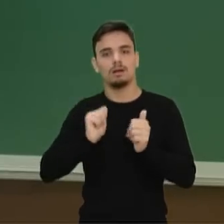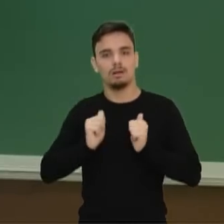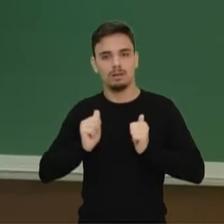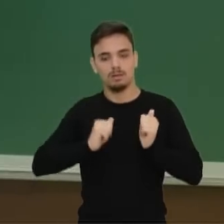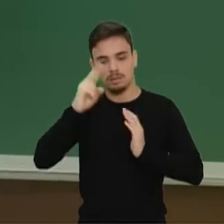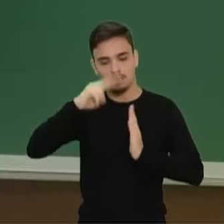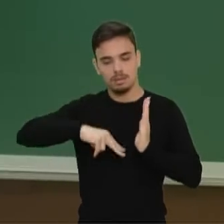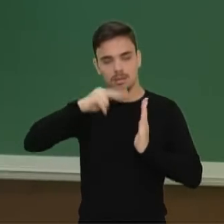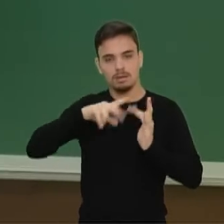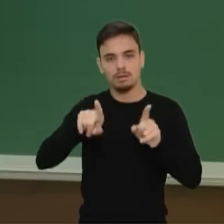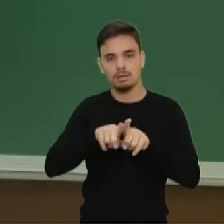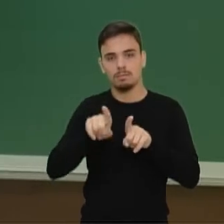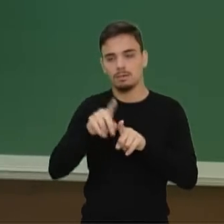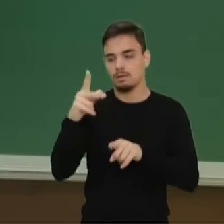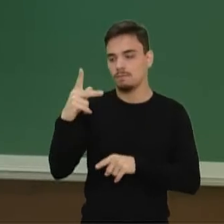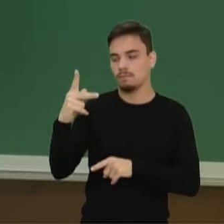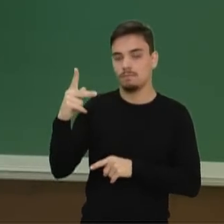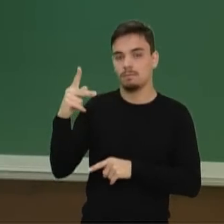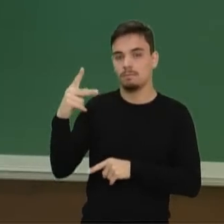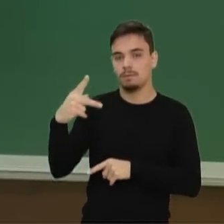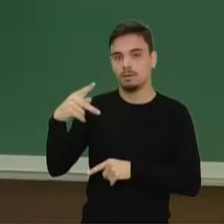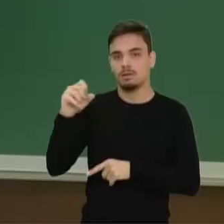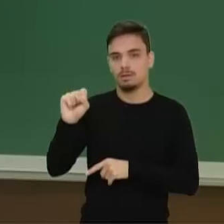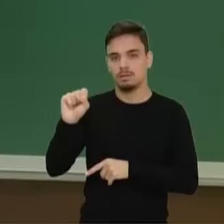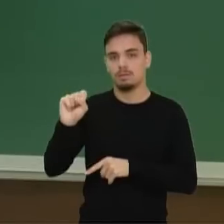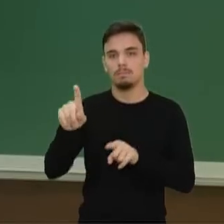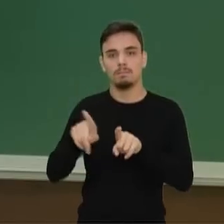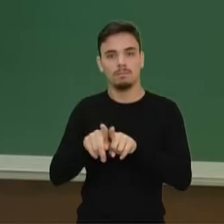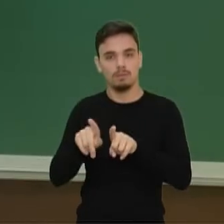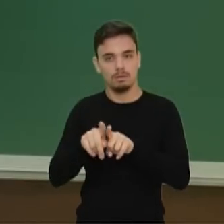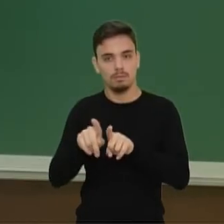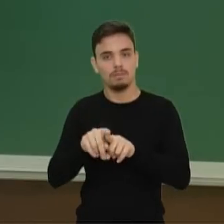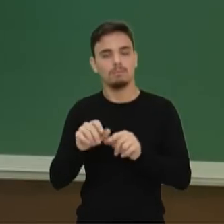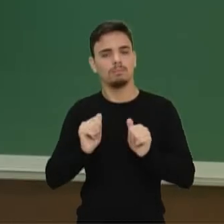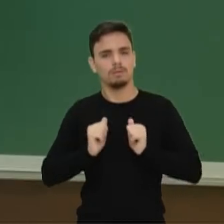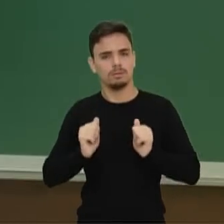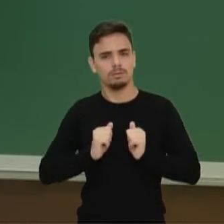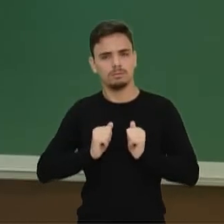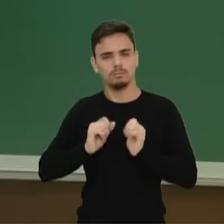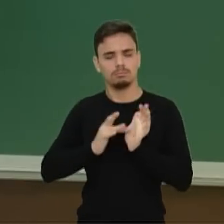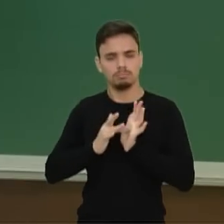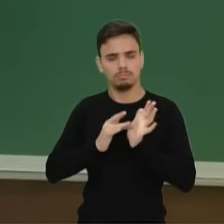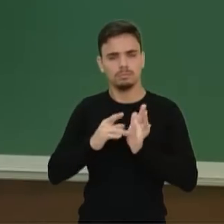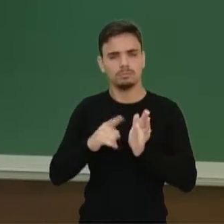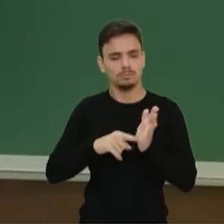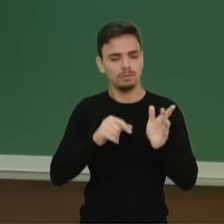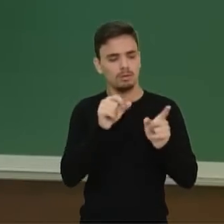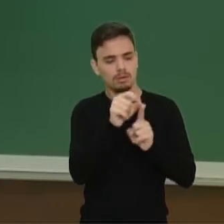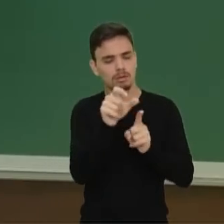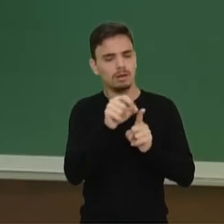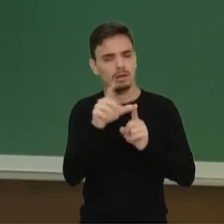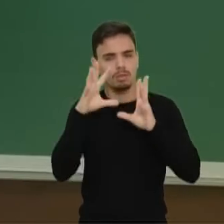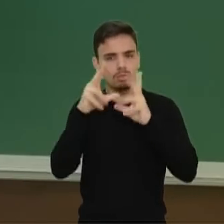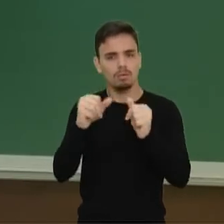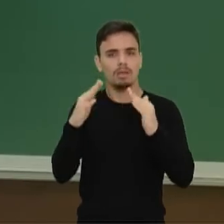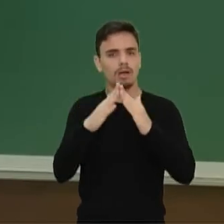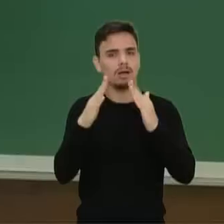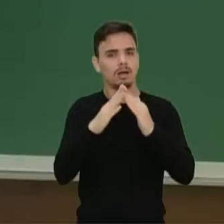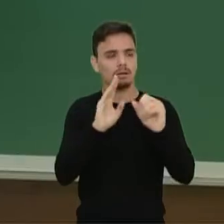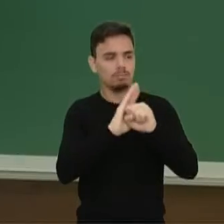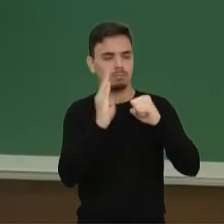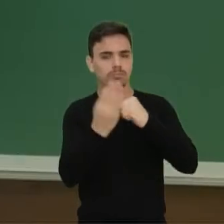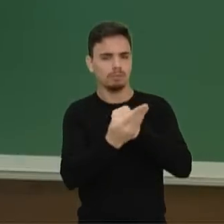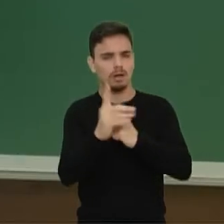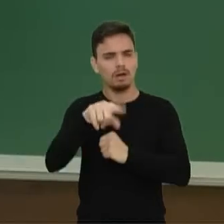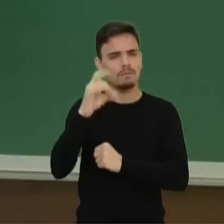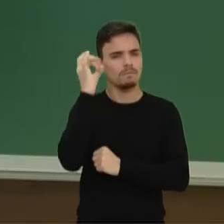e VPS para a passiva sintética. Alugaram-se todas as casas da vila. Nossa,